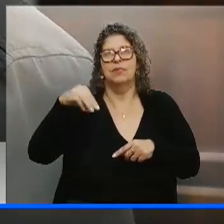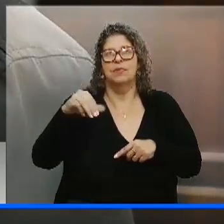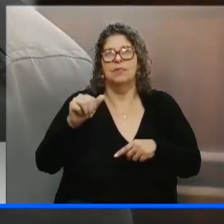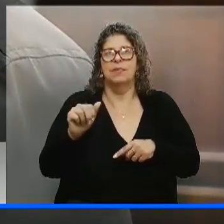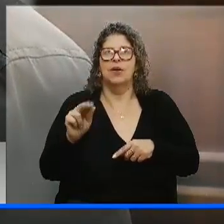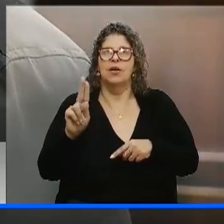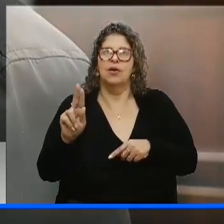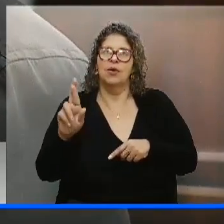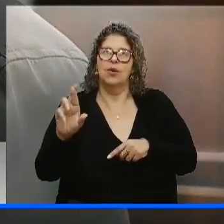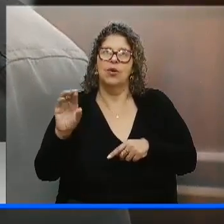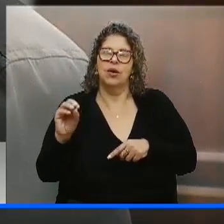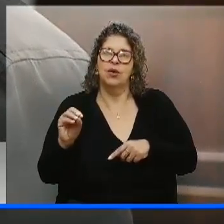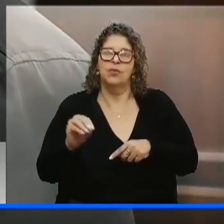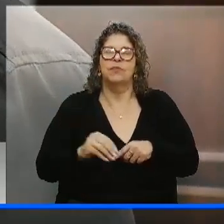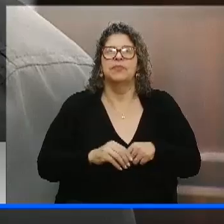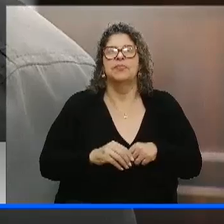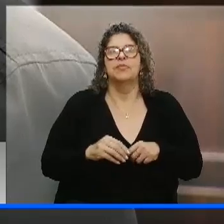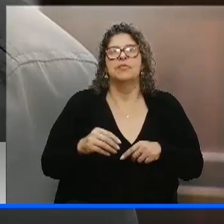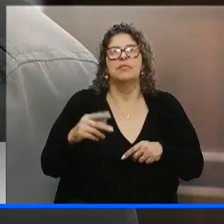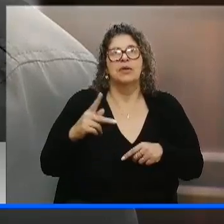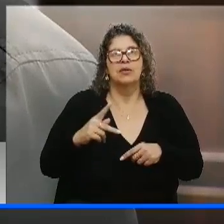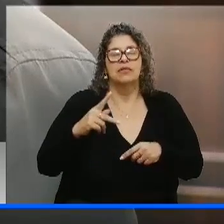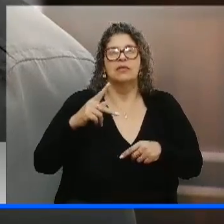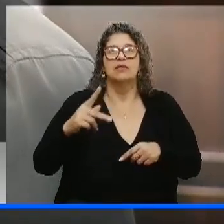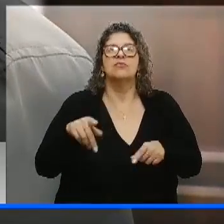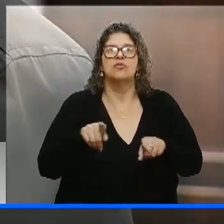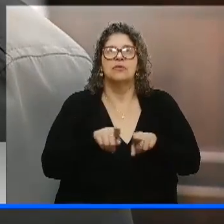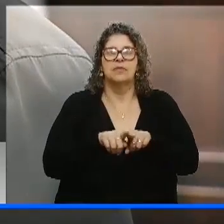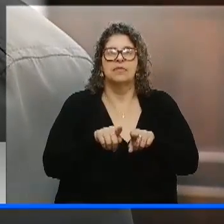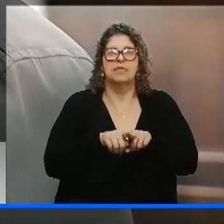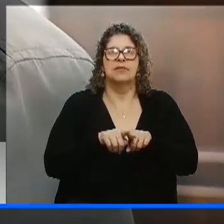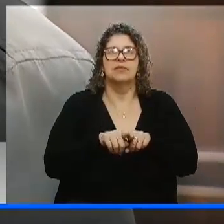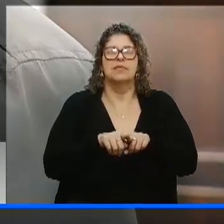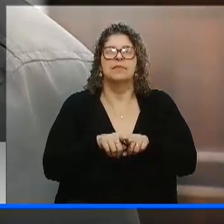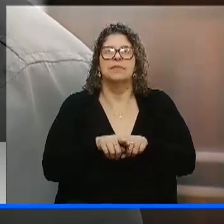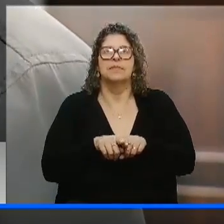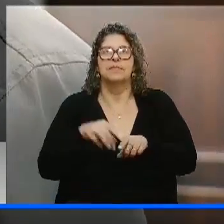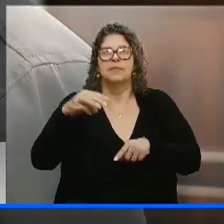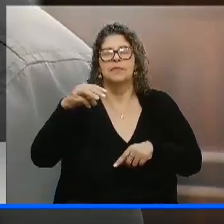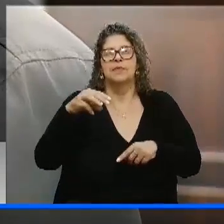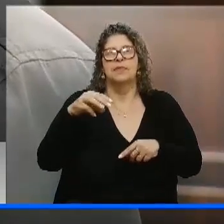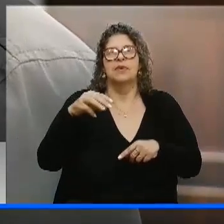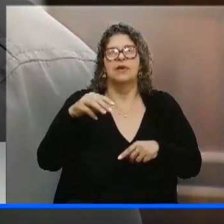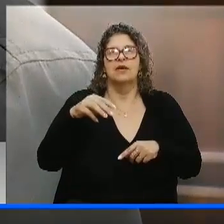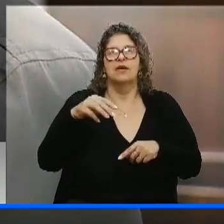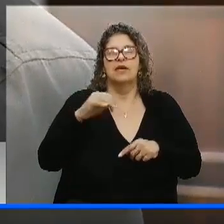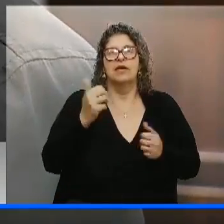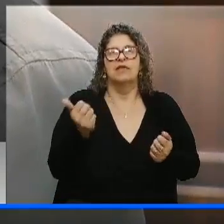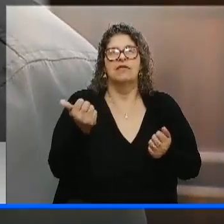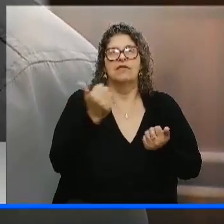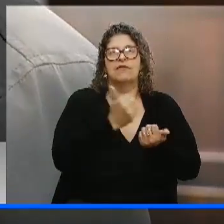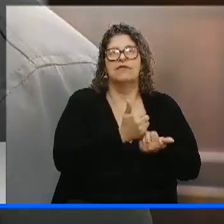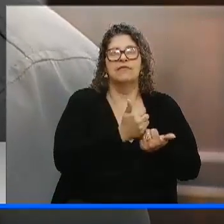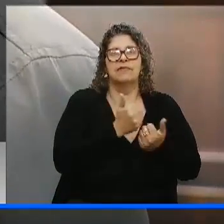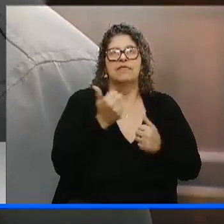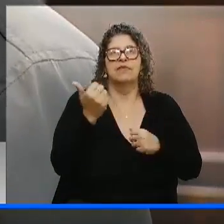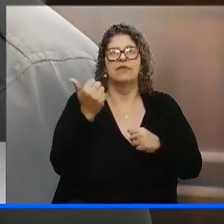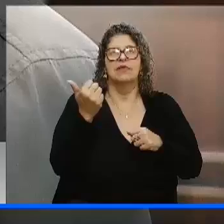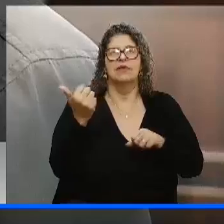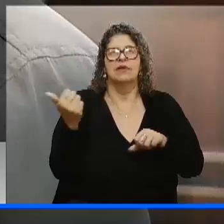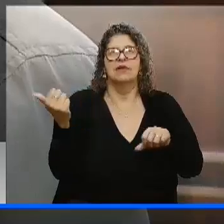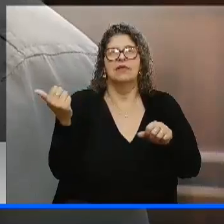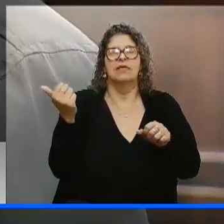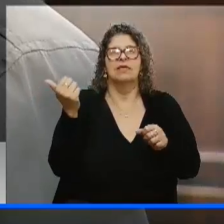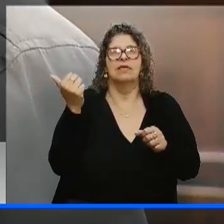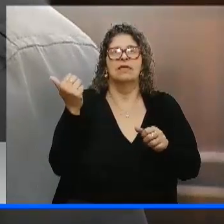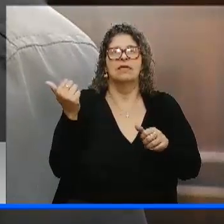da casa neste momento deputados aqui em sal da ave a vice presidente deputada a deputada quem